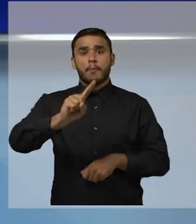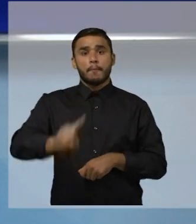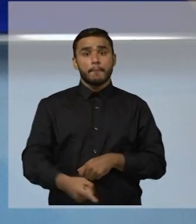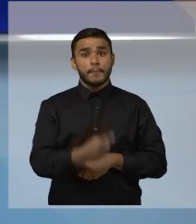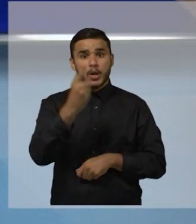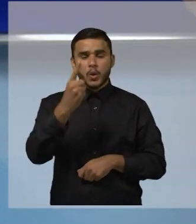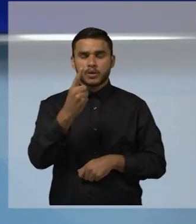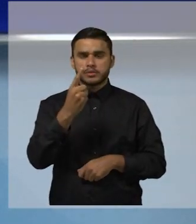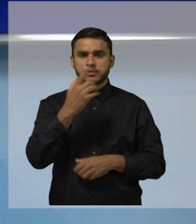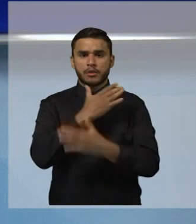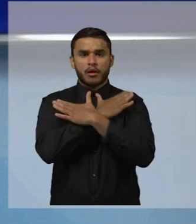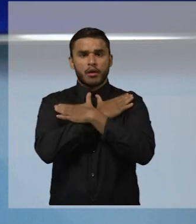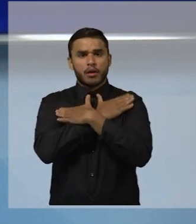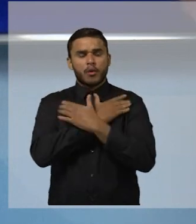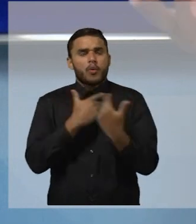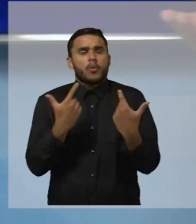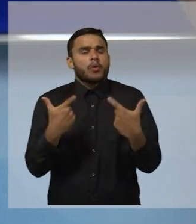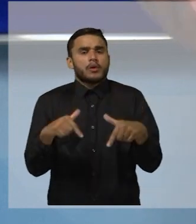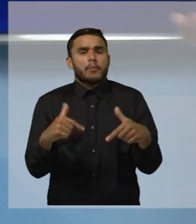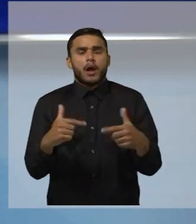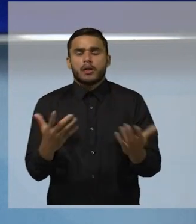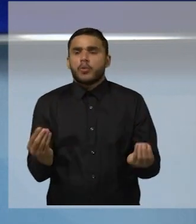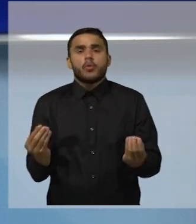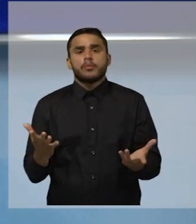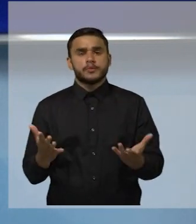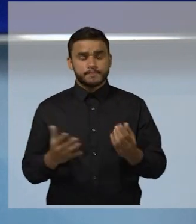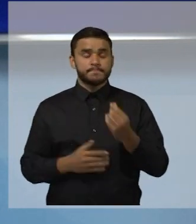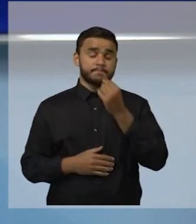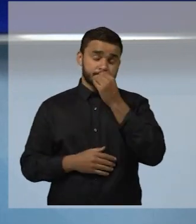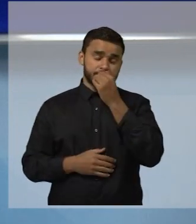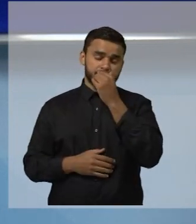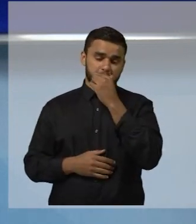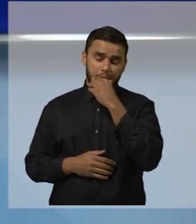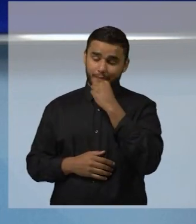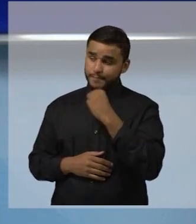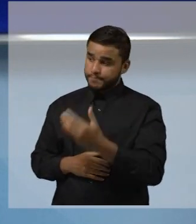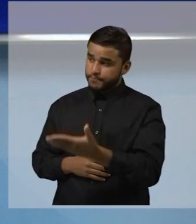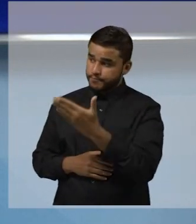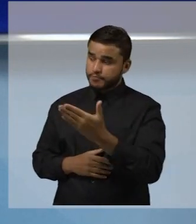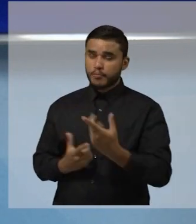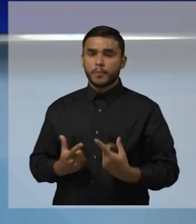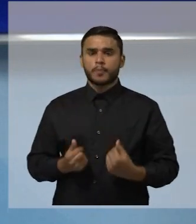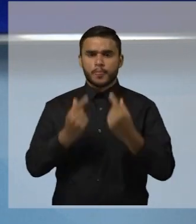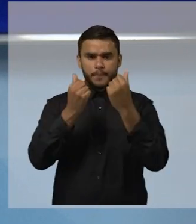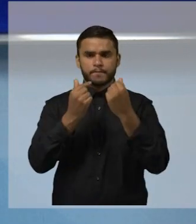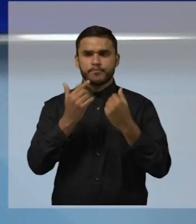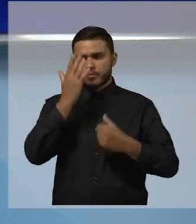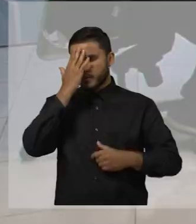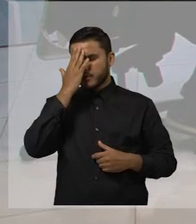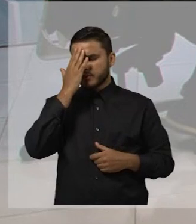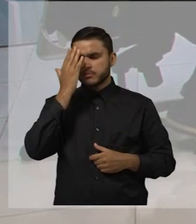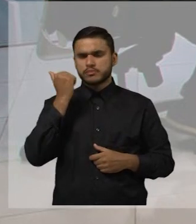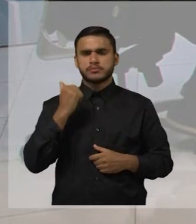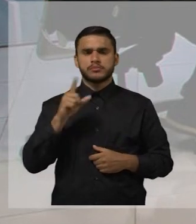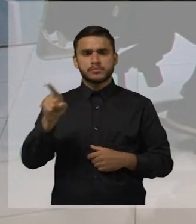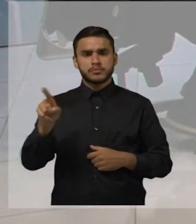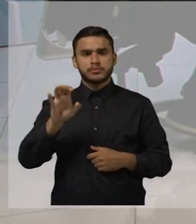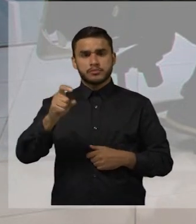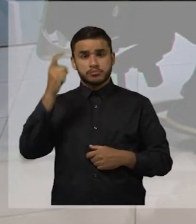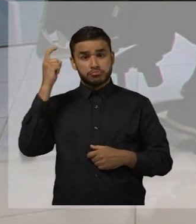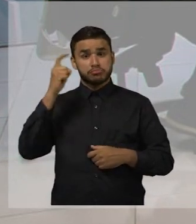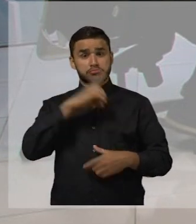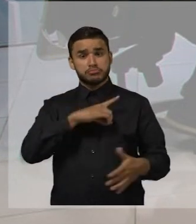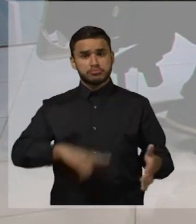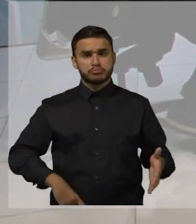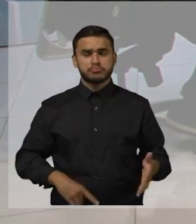mais para vencer esse déficit aí de 14 milhões de desempregados. Como um experiente economista que o é, com todas